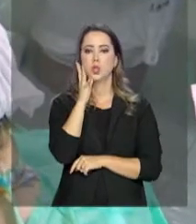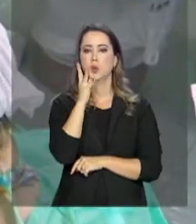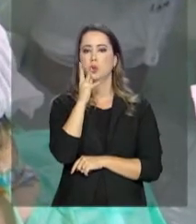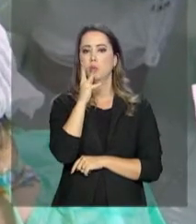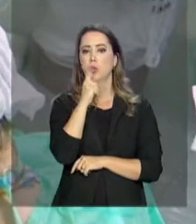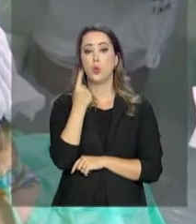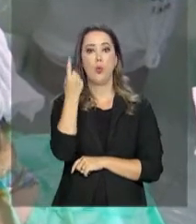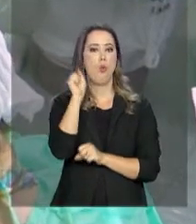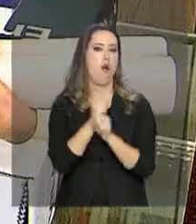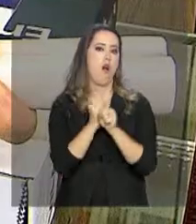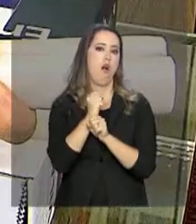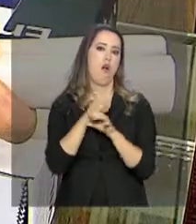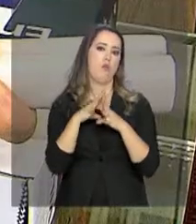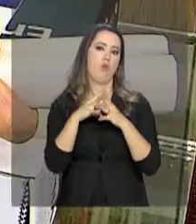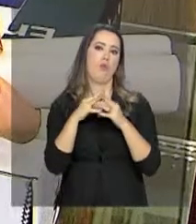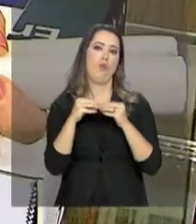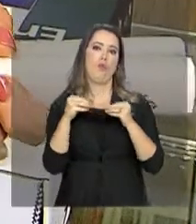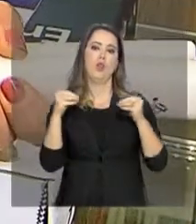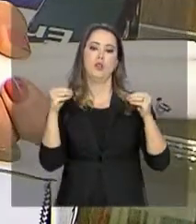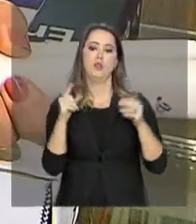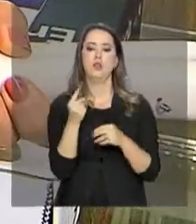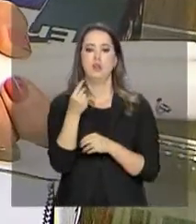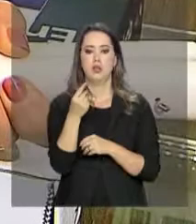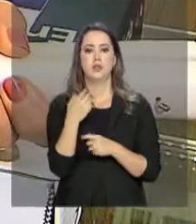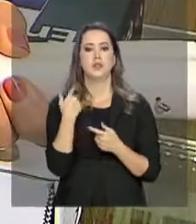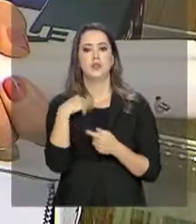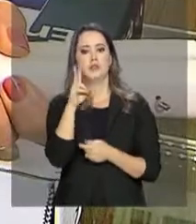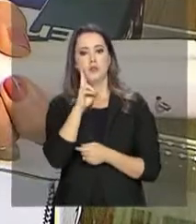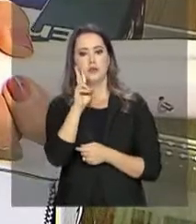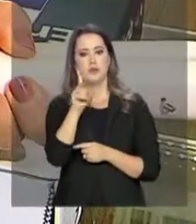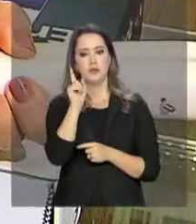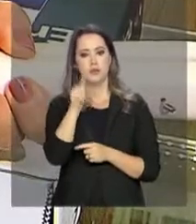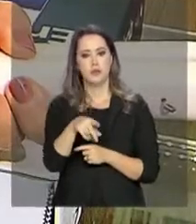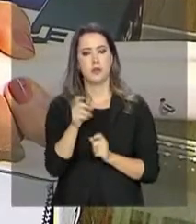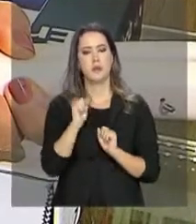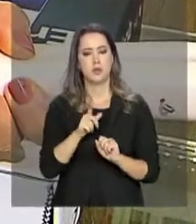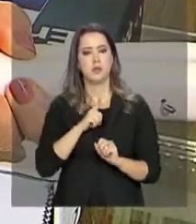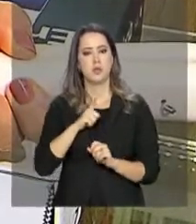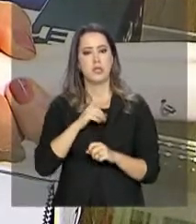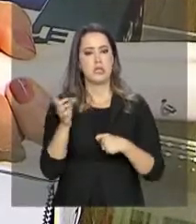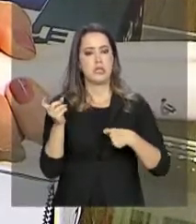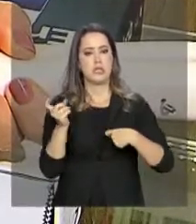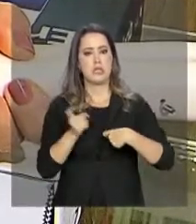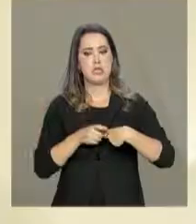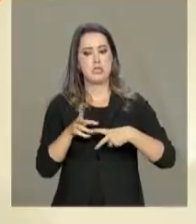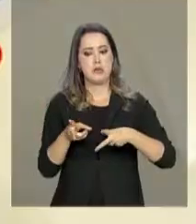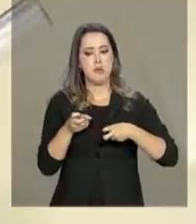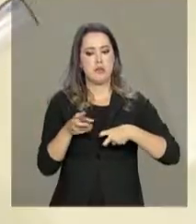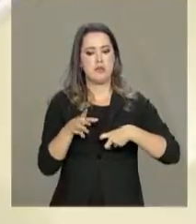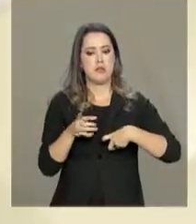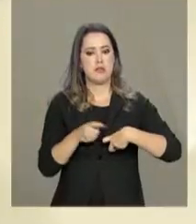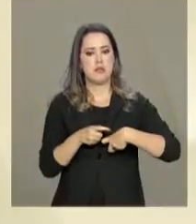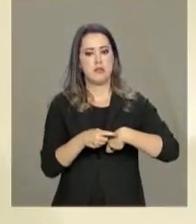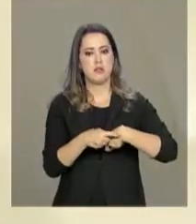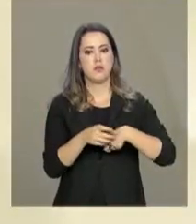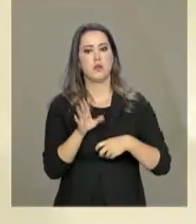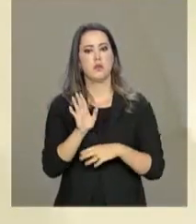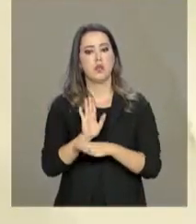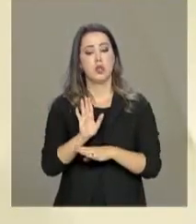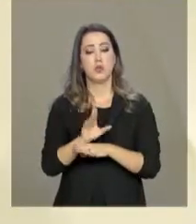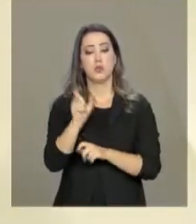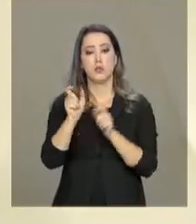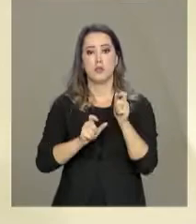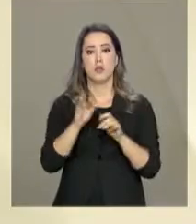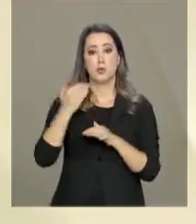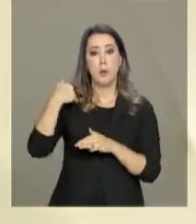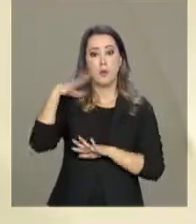para ocorrer este exame simples confirma se o paciente ainda tem sensibilidade nos pés o que ajuda as pessoas a